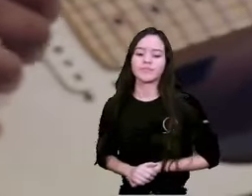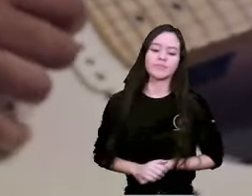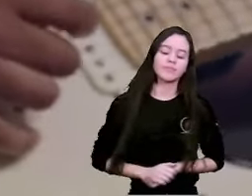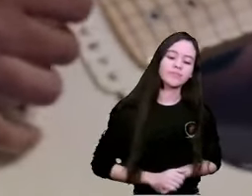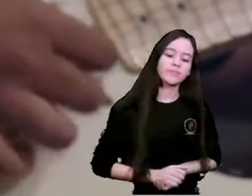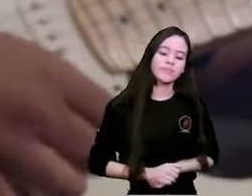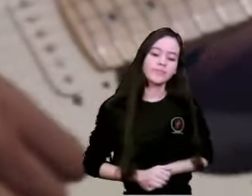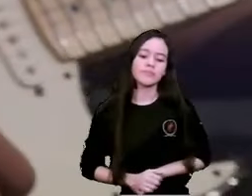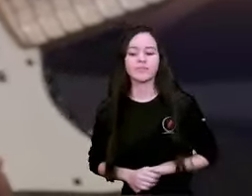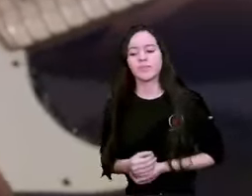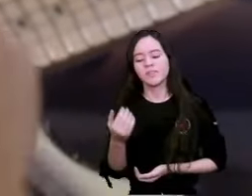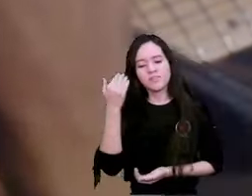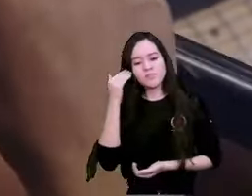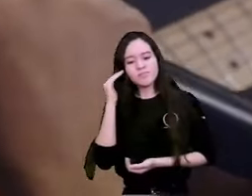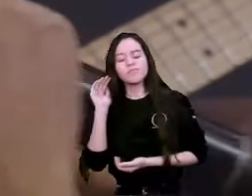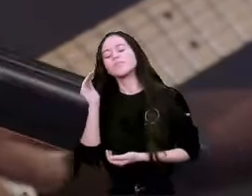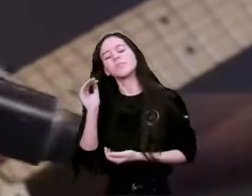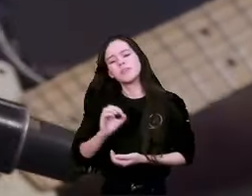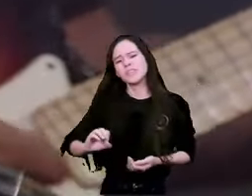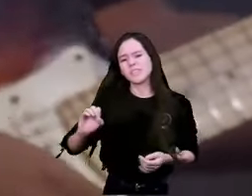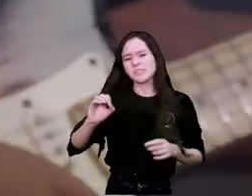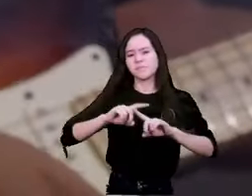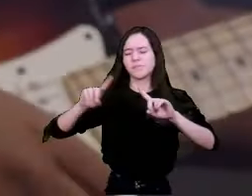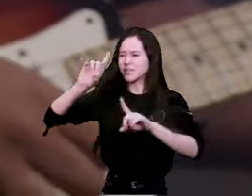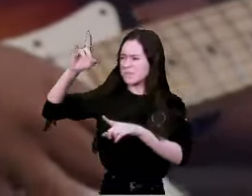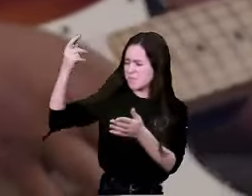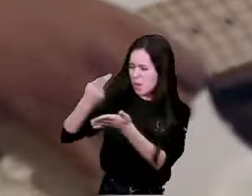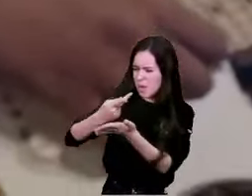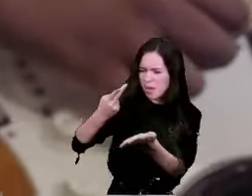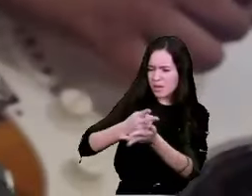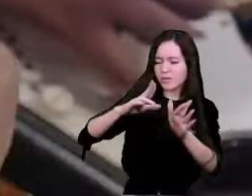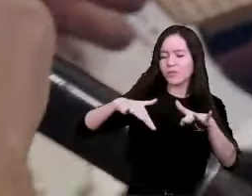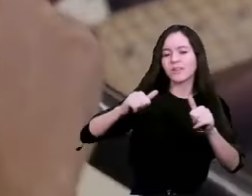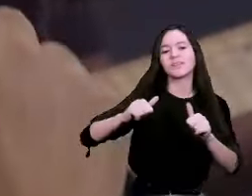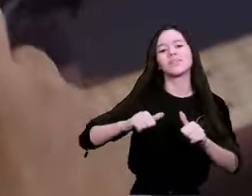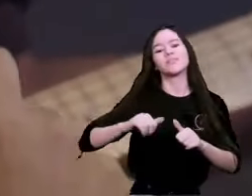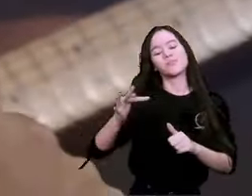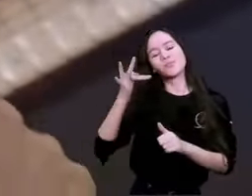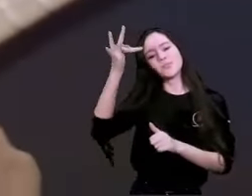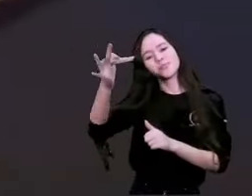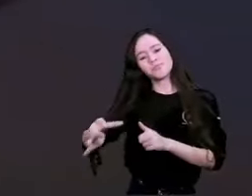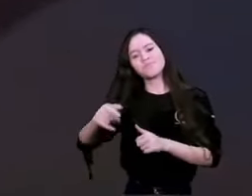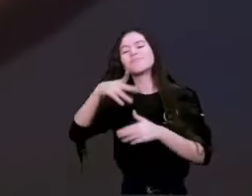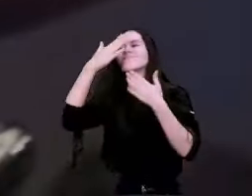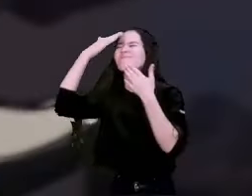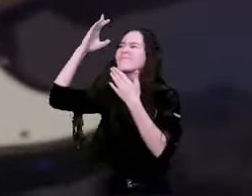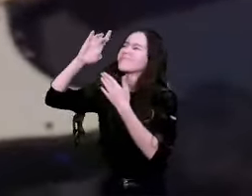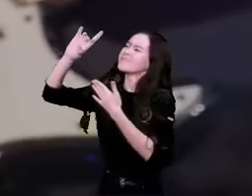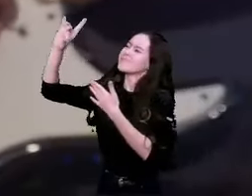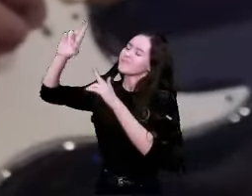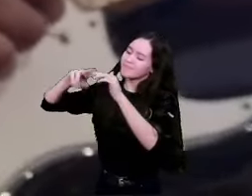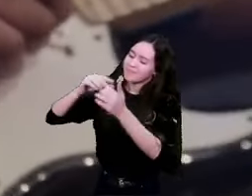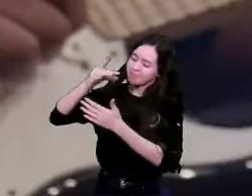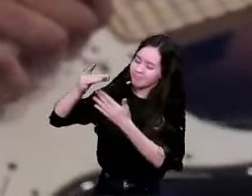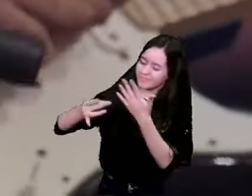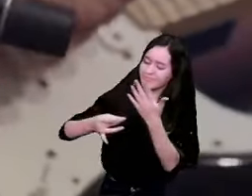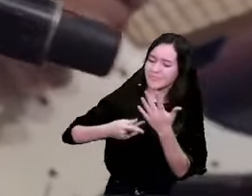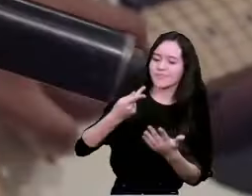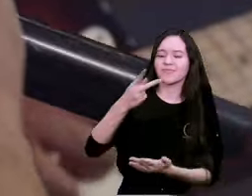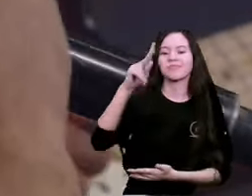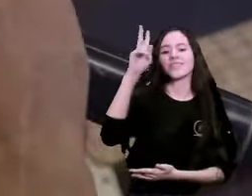Não compliquei, nunca errei. Amanhã me agradecerá os detalhes